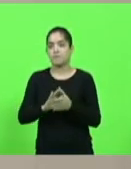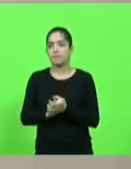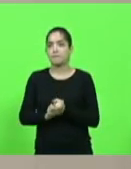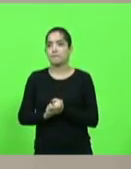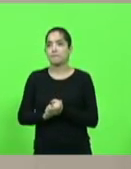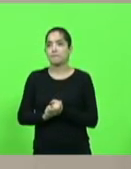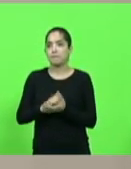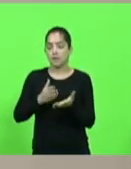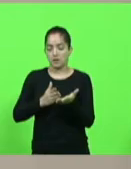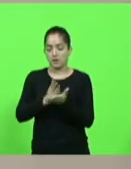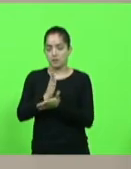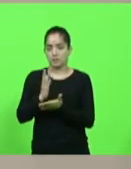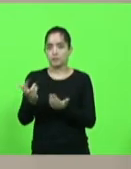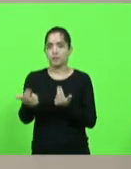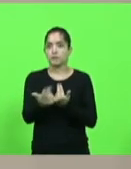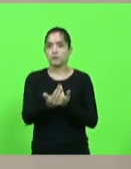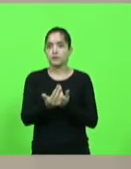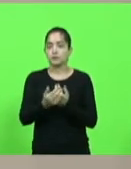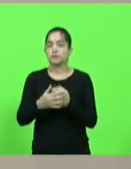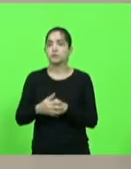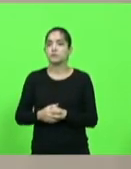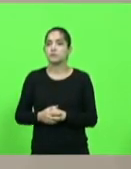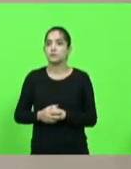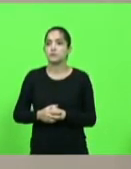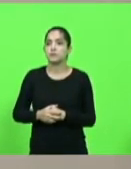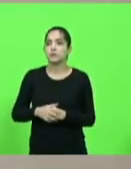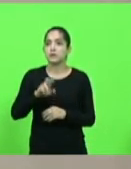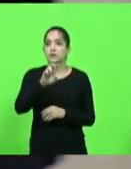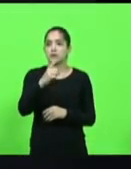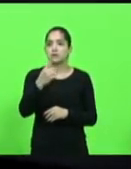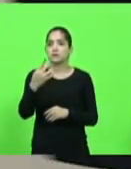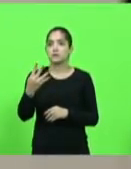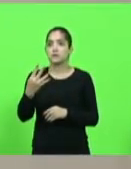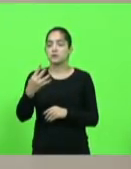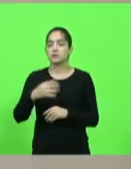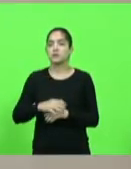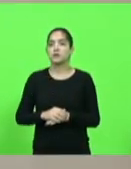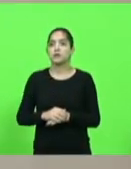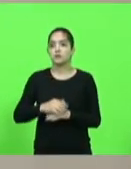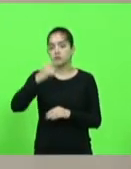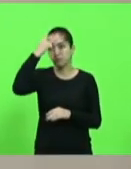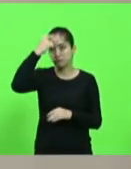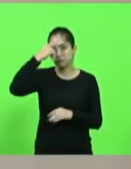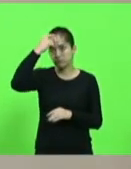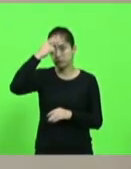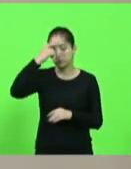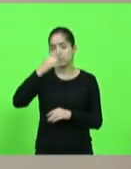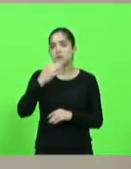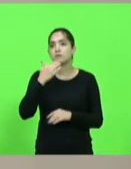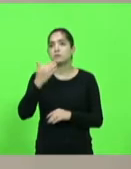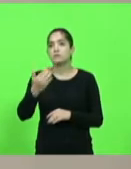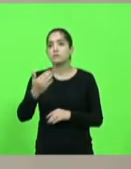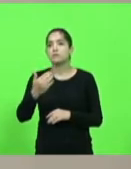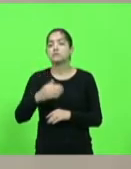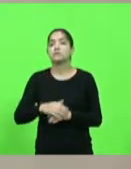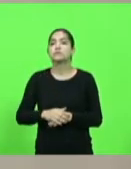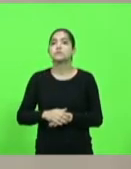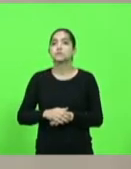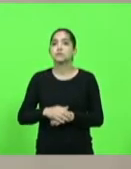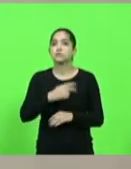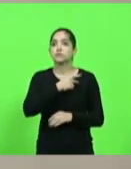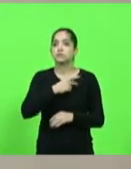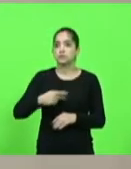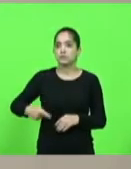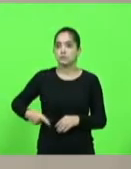encontra. Aprovado por unanimidade. Moção 514, autor, deputado Maurício Scudilar, que manifestando apelo ao superintendente regional do DENIT por